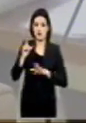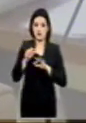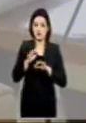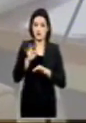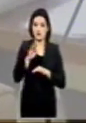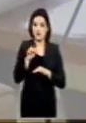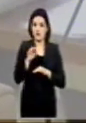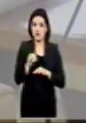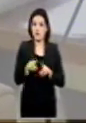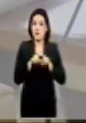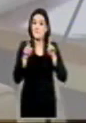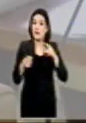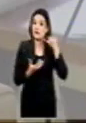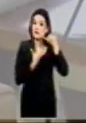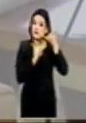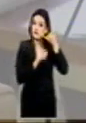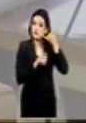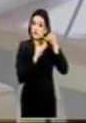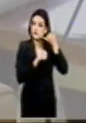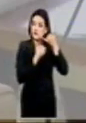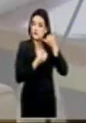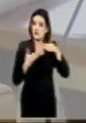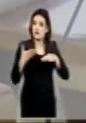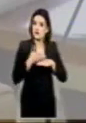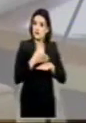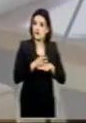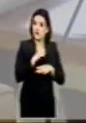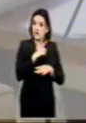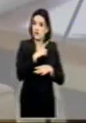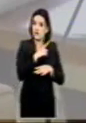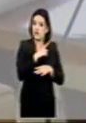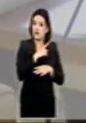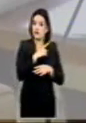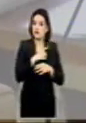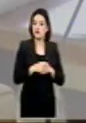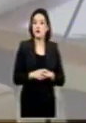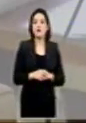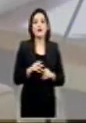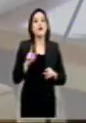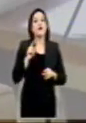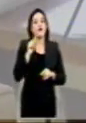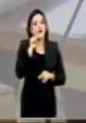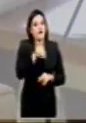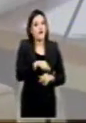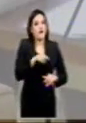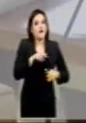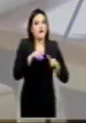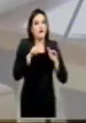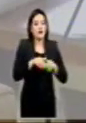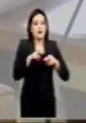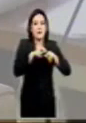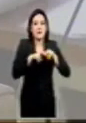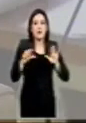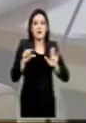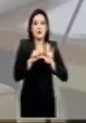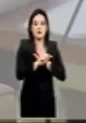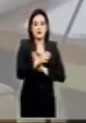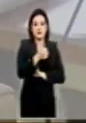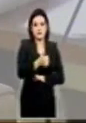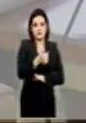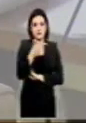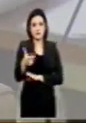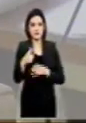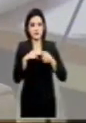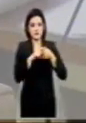interceptações telefônicas, esta, inequivocamente, pelo inciso 12º do artigo 5º da